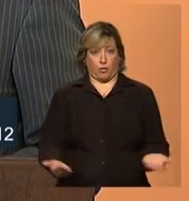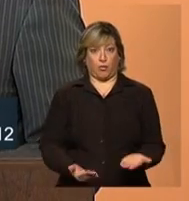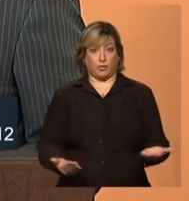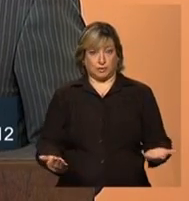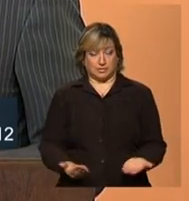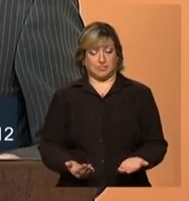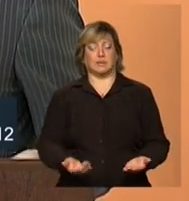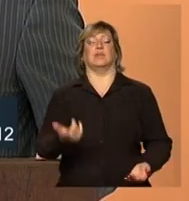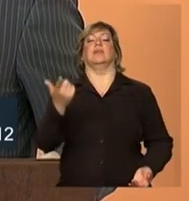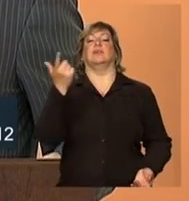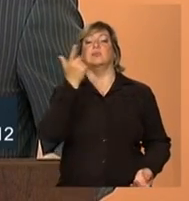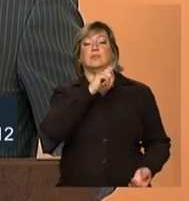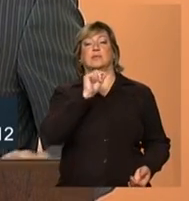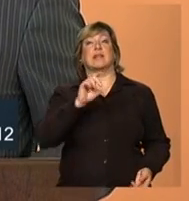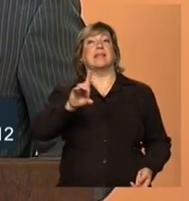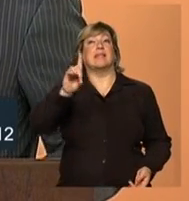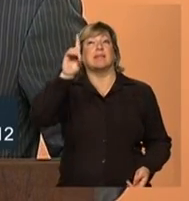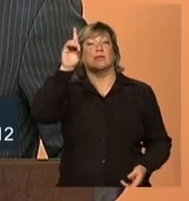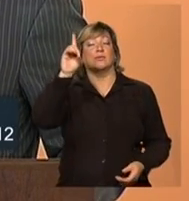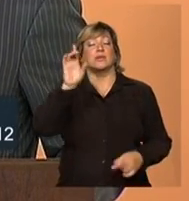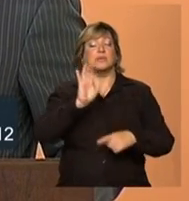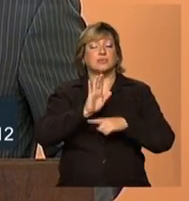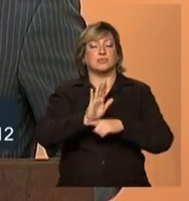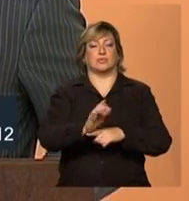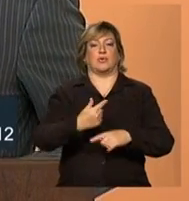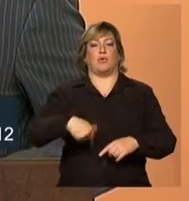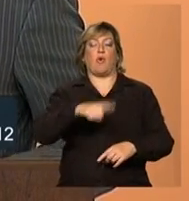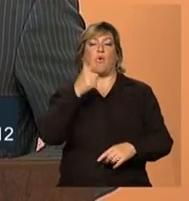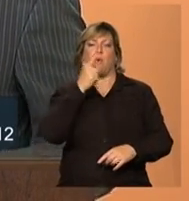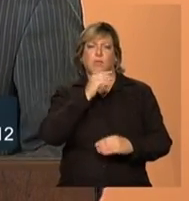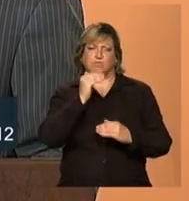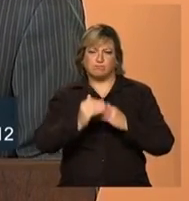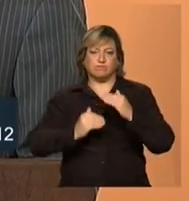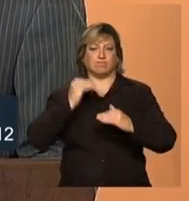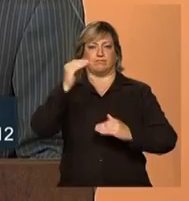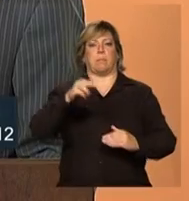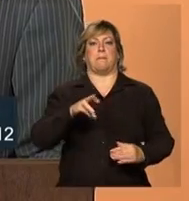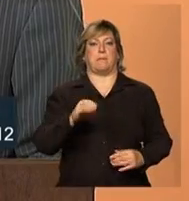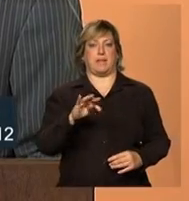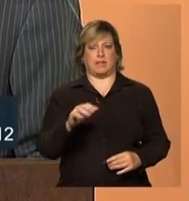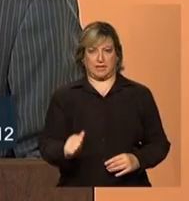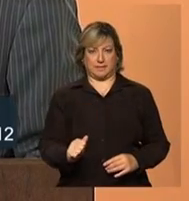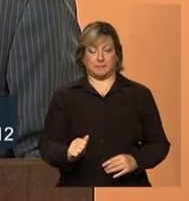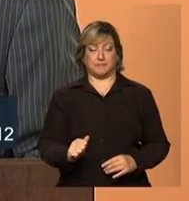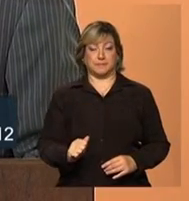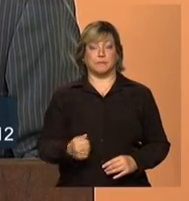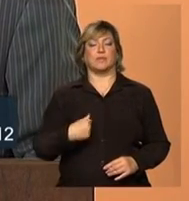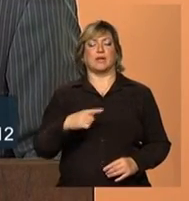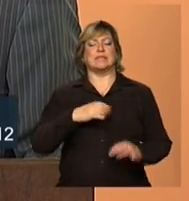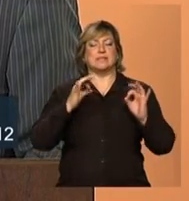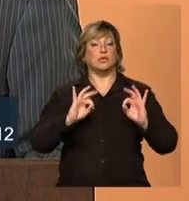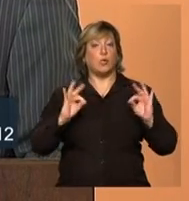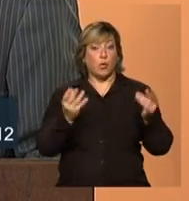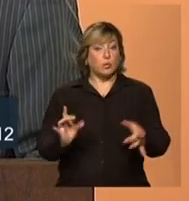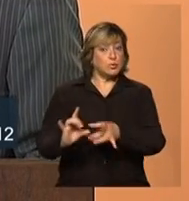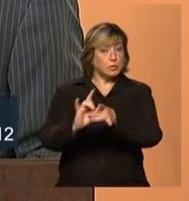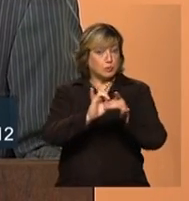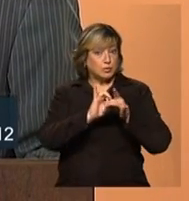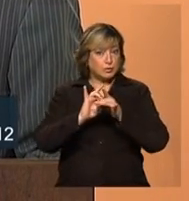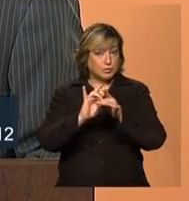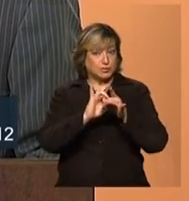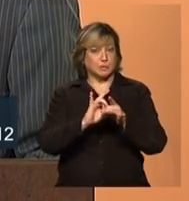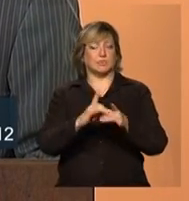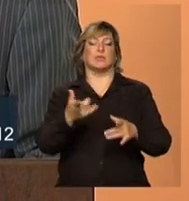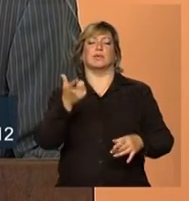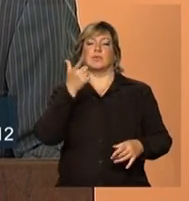iremos alcançar, e queira Deus superar essa meta. Eu tenho certeza que todos juntos estaremos